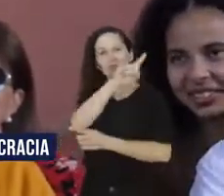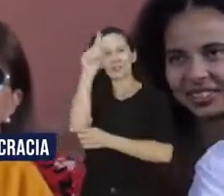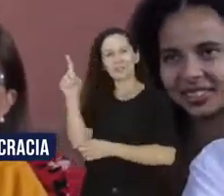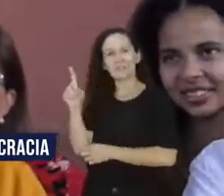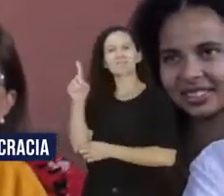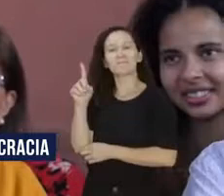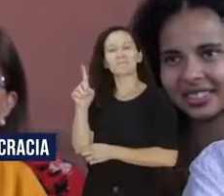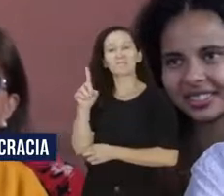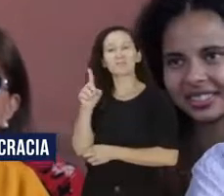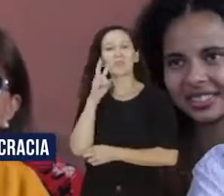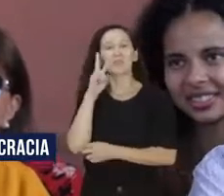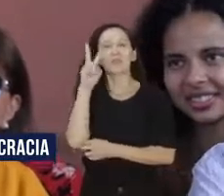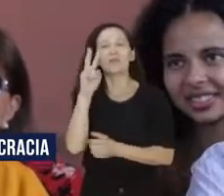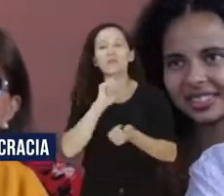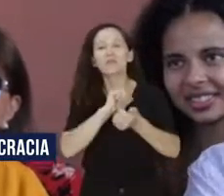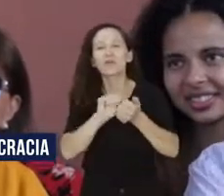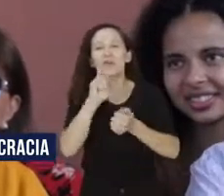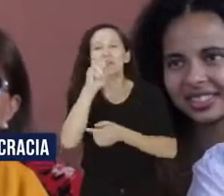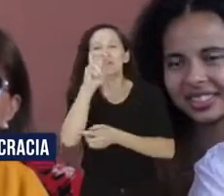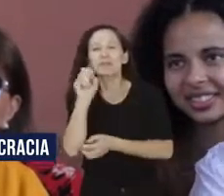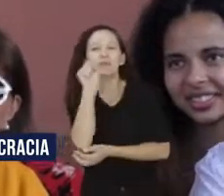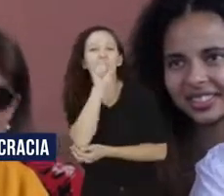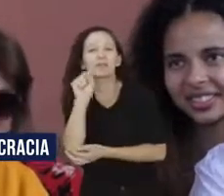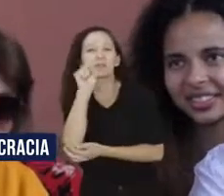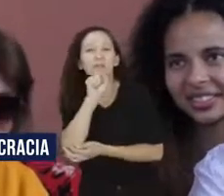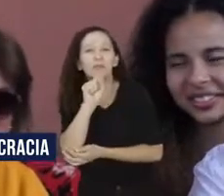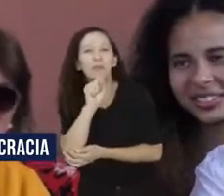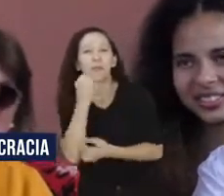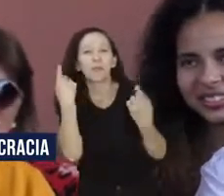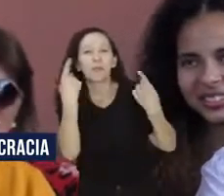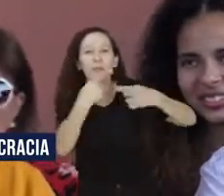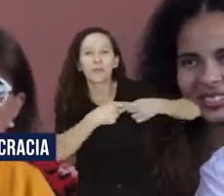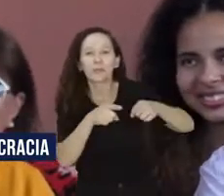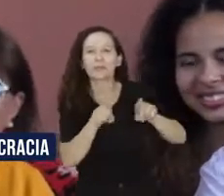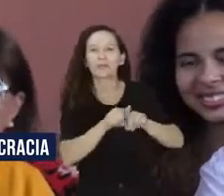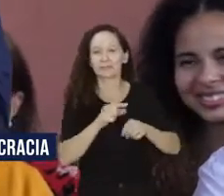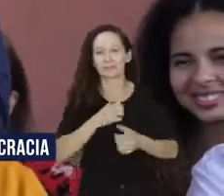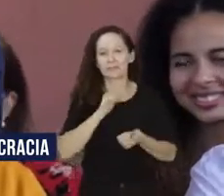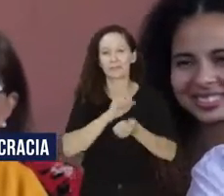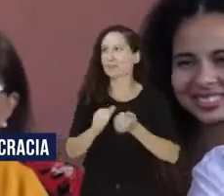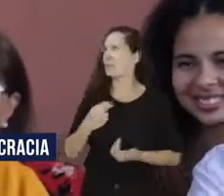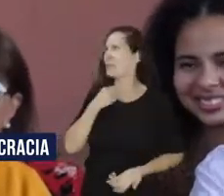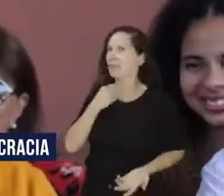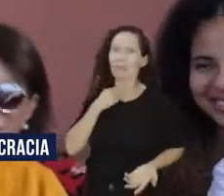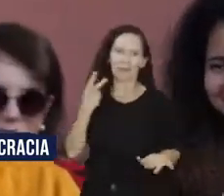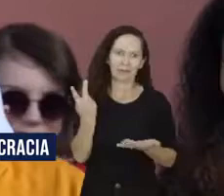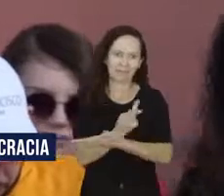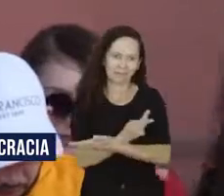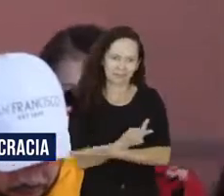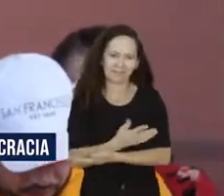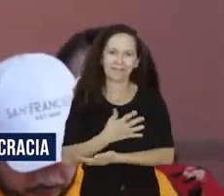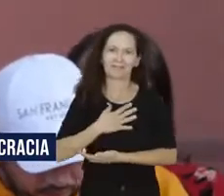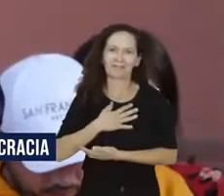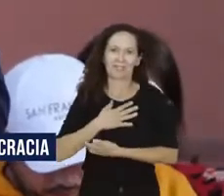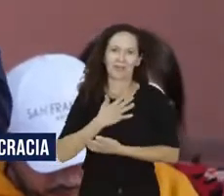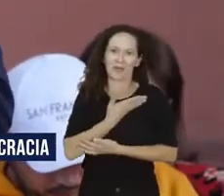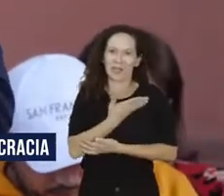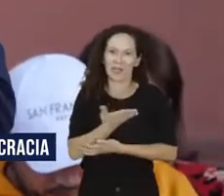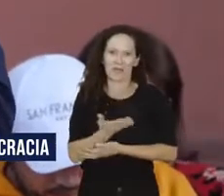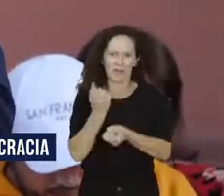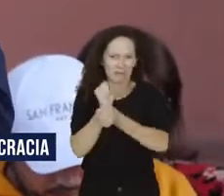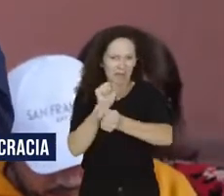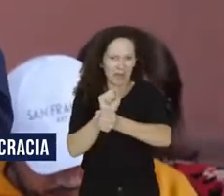aos 50 segundos, os caras marcaram um gol no Corinthians. Eu falei, não é possível. Então, eu não vou deixar de ser corintiano, mas já